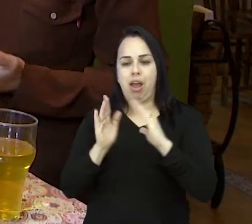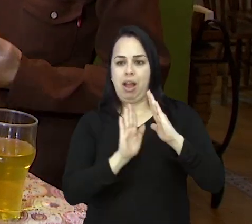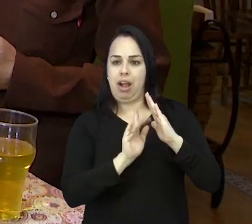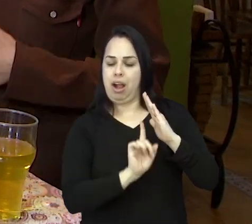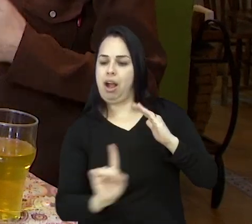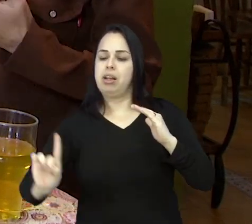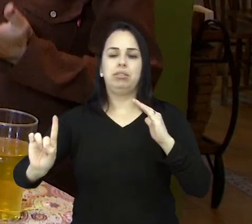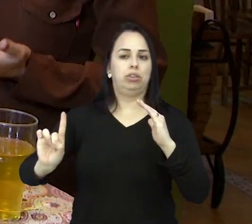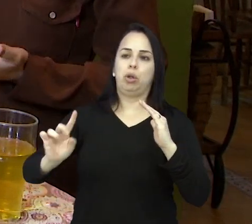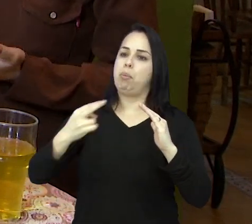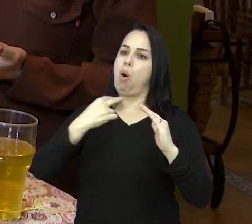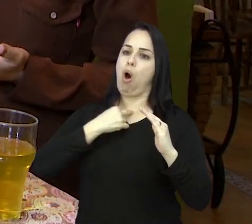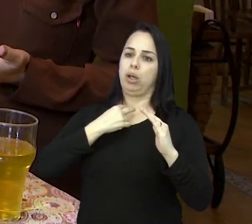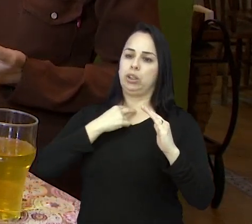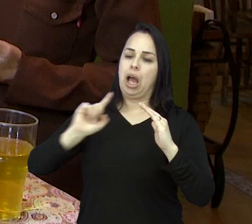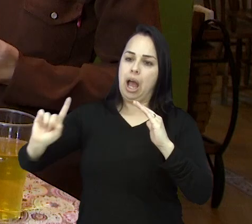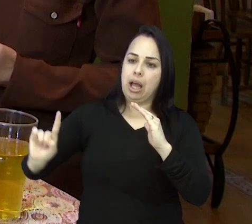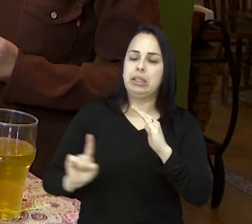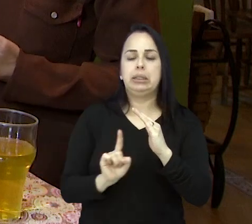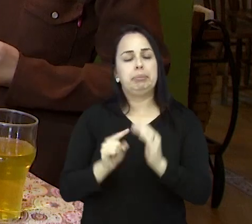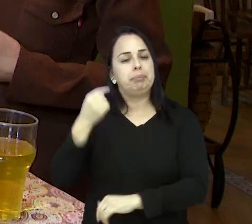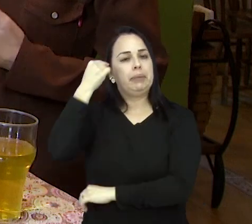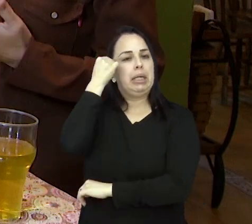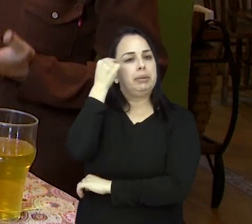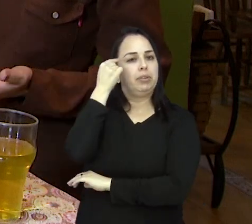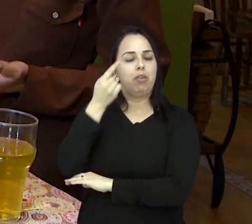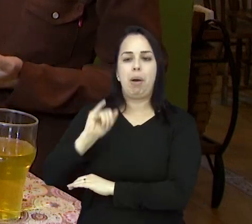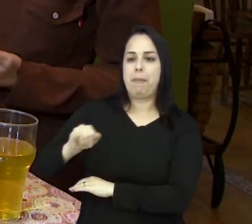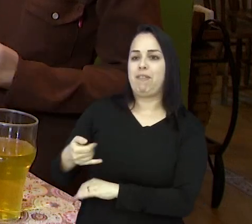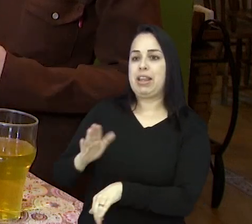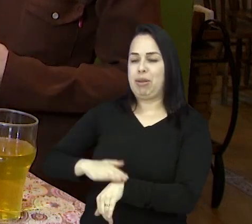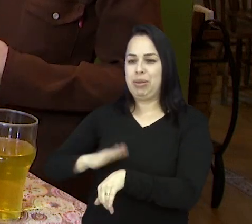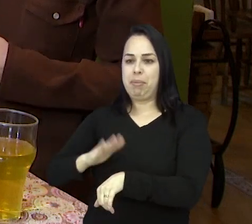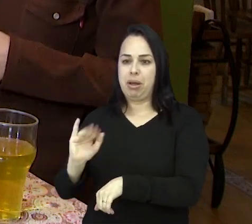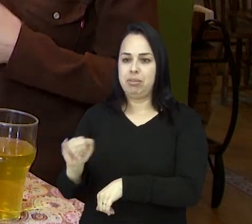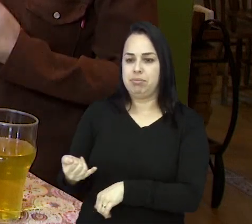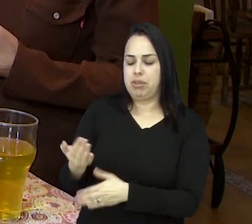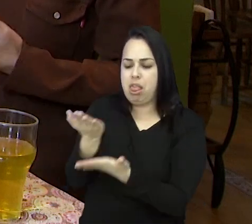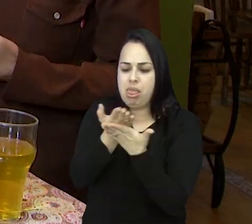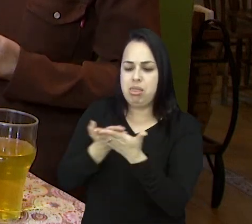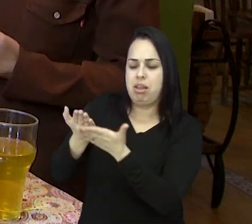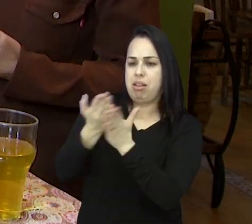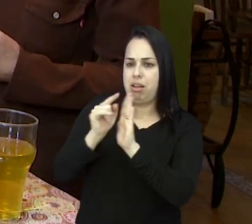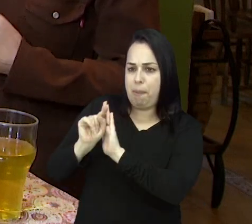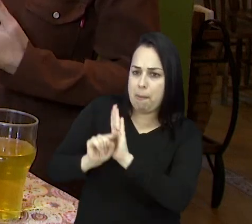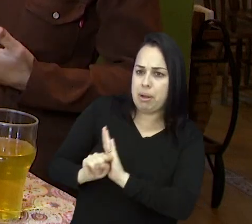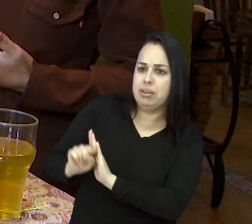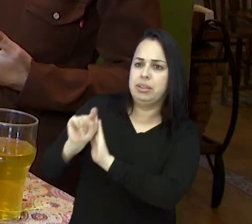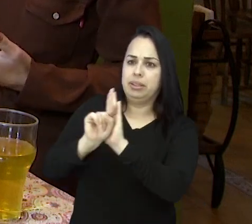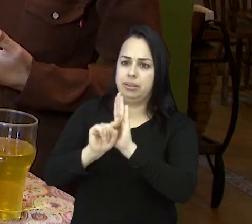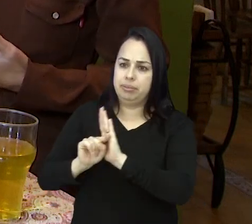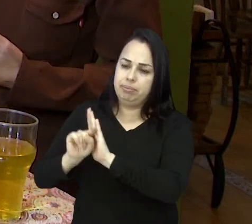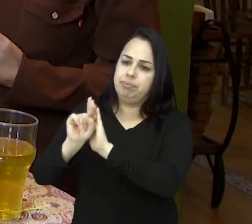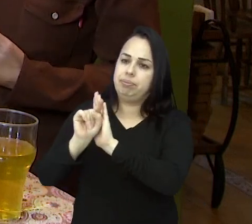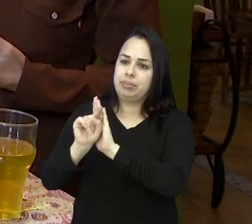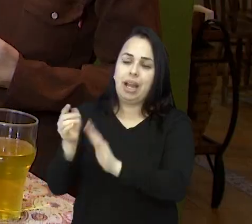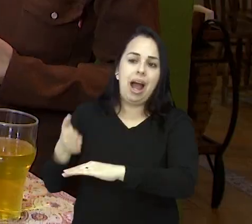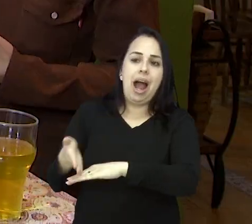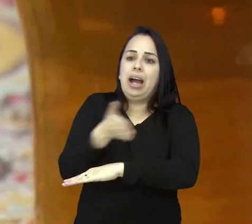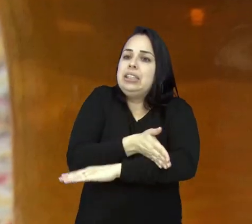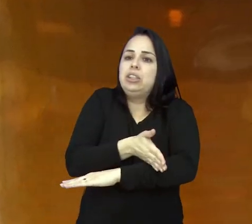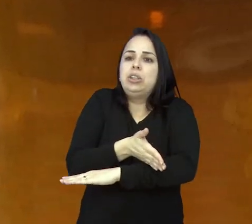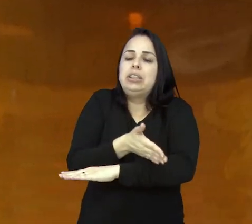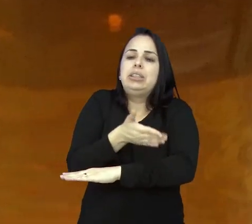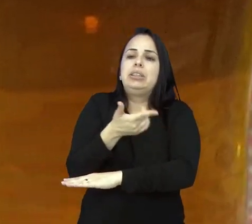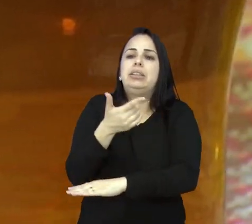de casa nem estar em lugar nenhum, né? Então aí eu pensei, eu vou aproveitar esse momento para aprofundar em estudos que eu gostaria de estudar e não tinha